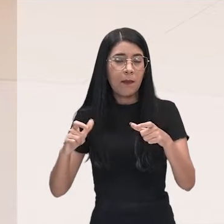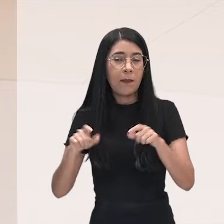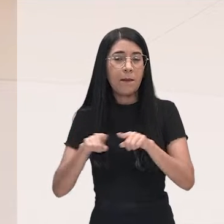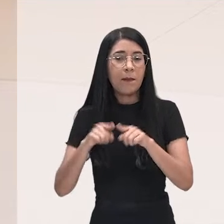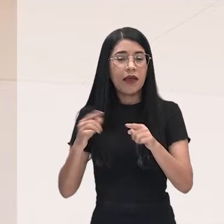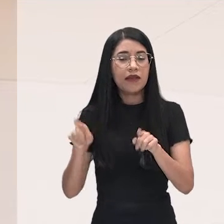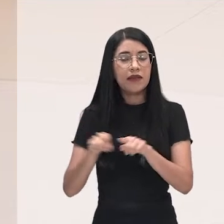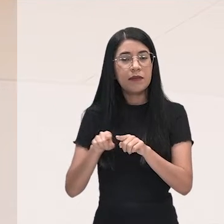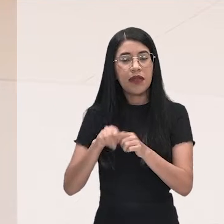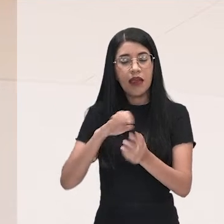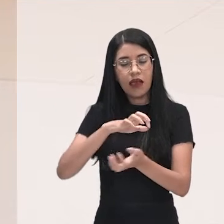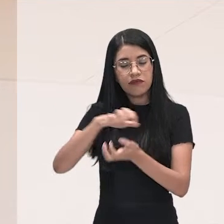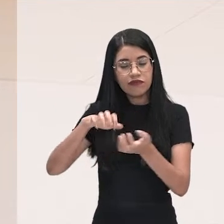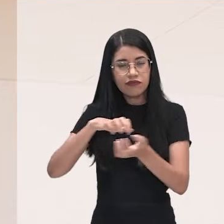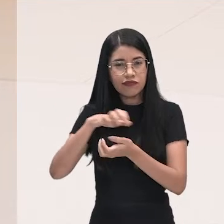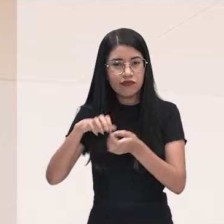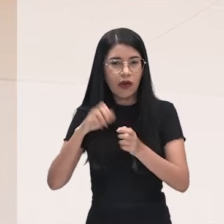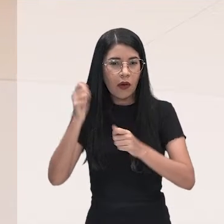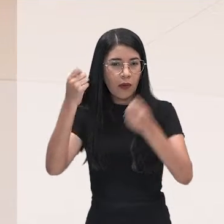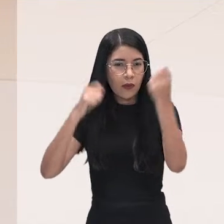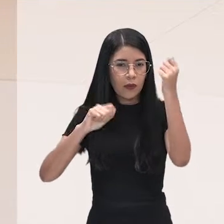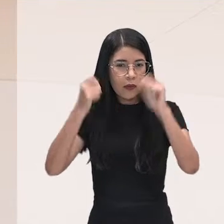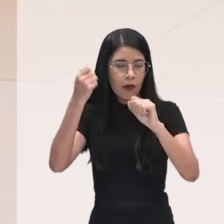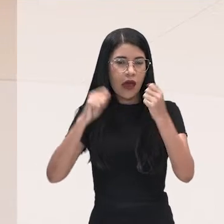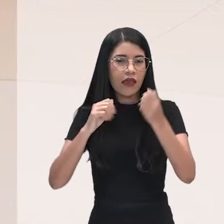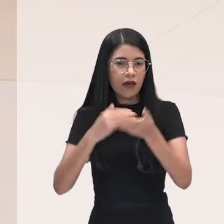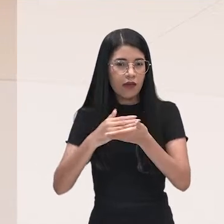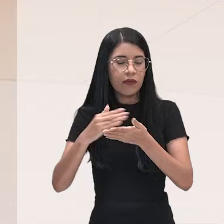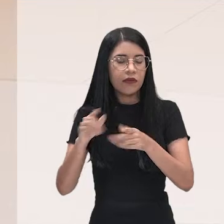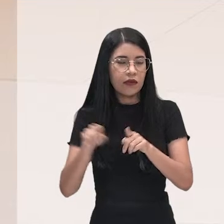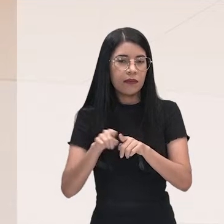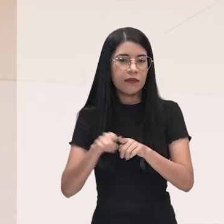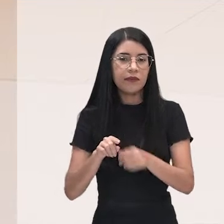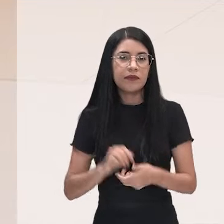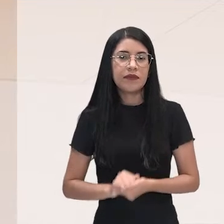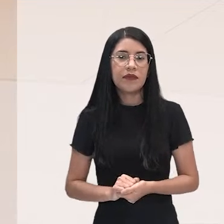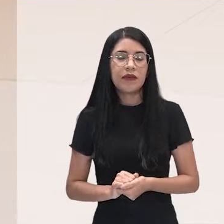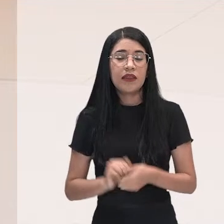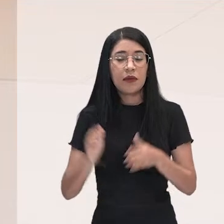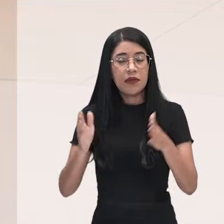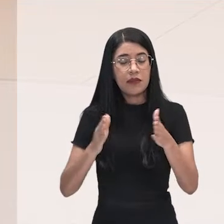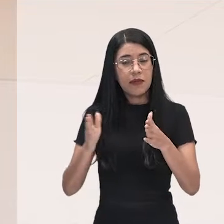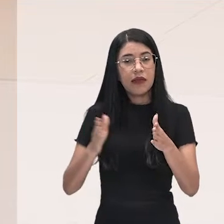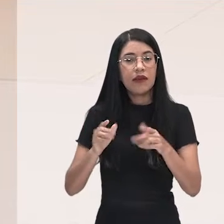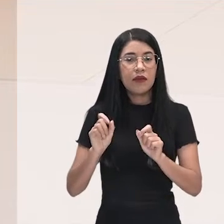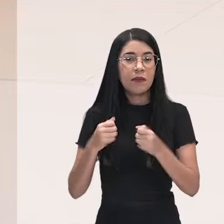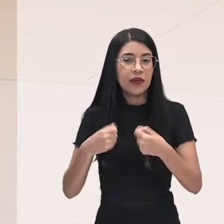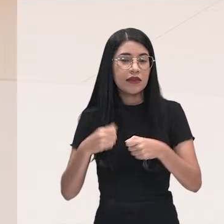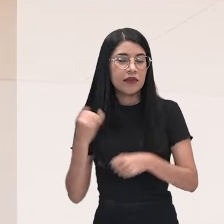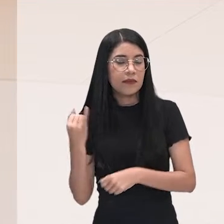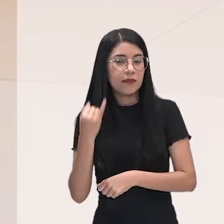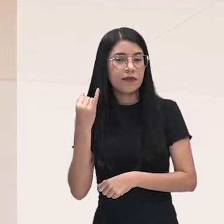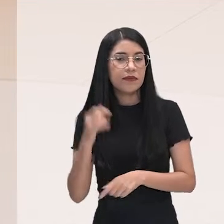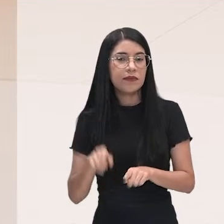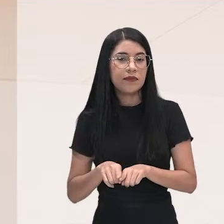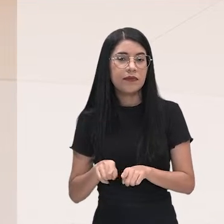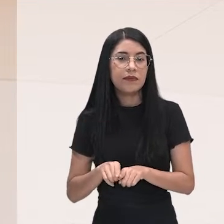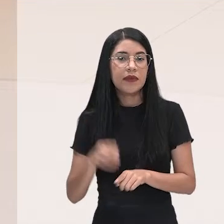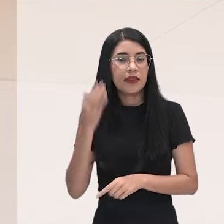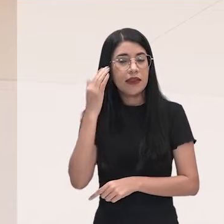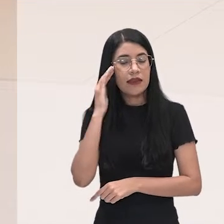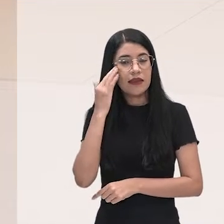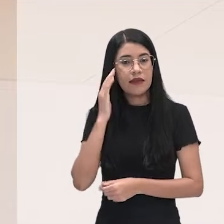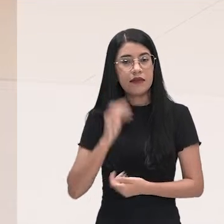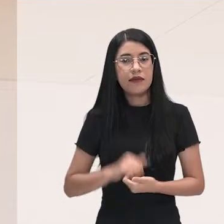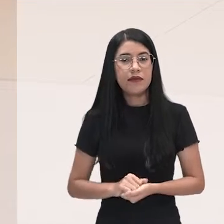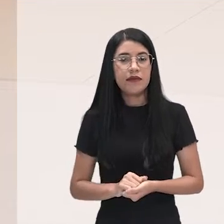na Inglaterra, tá bom? E ela, obviamente, promoveu intensas modificações no campo. Isso porque mudou a base